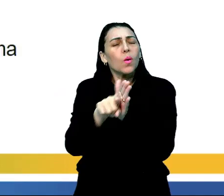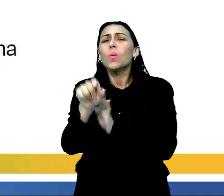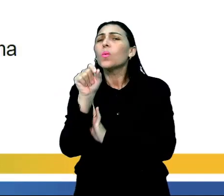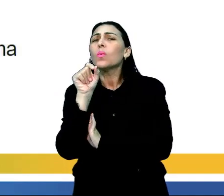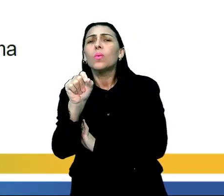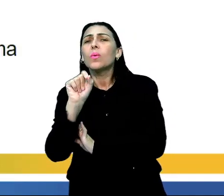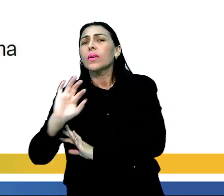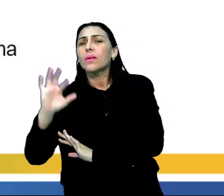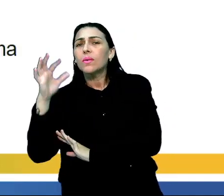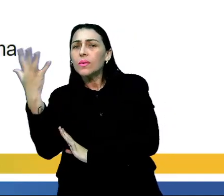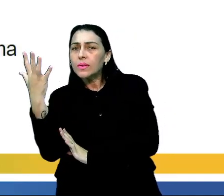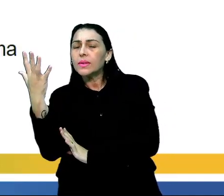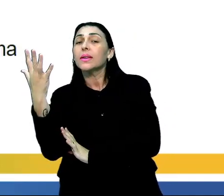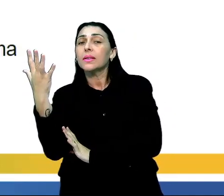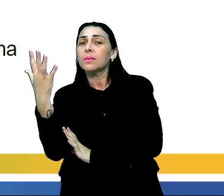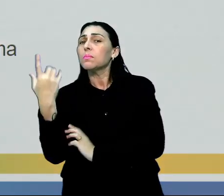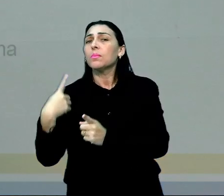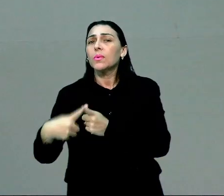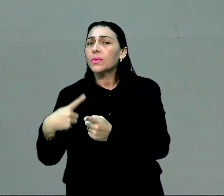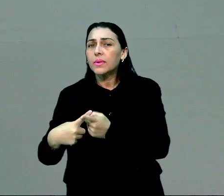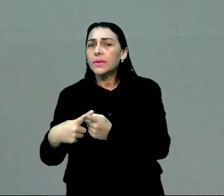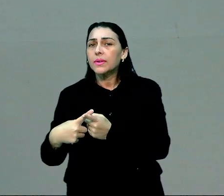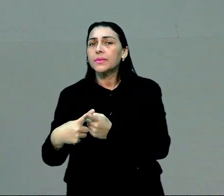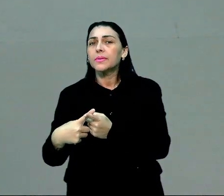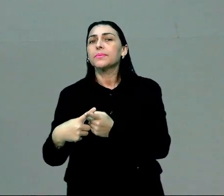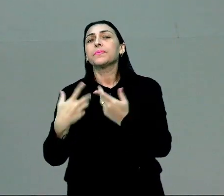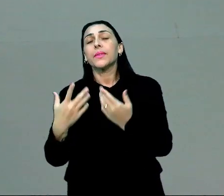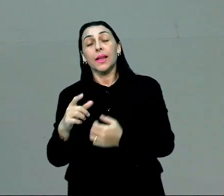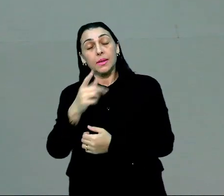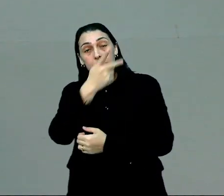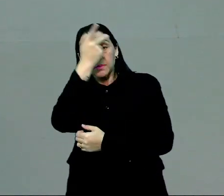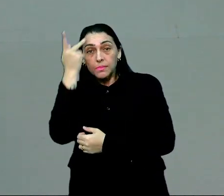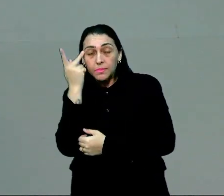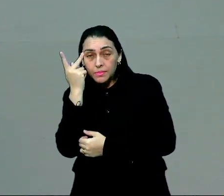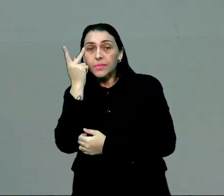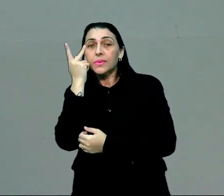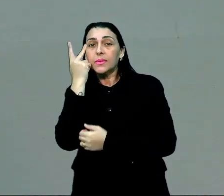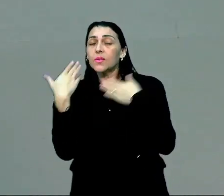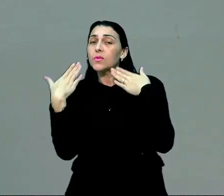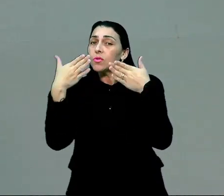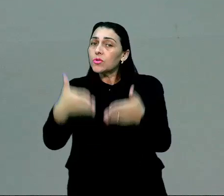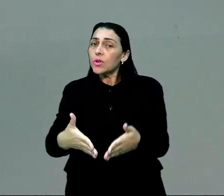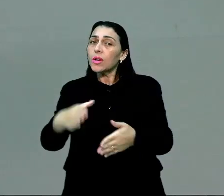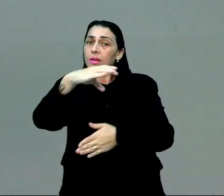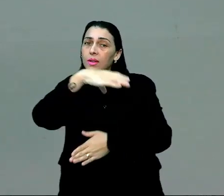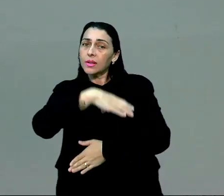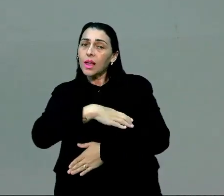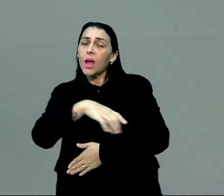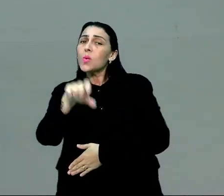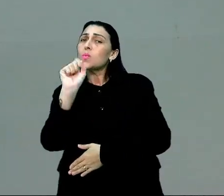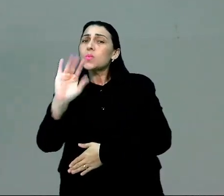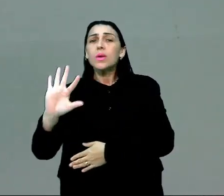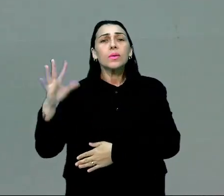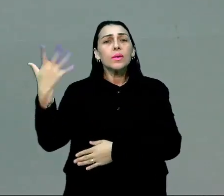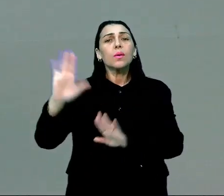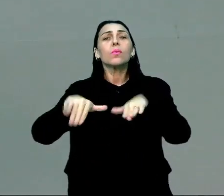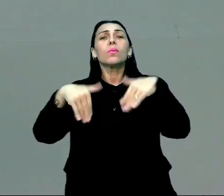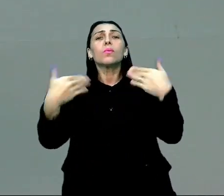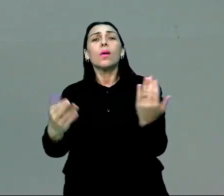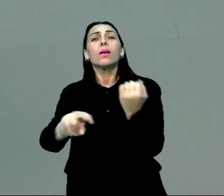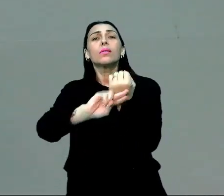que acontece em razão disso? Então, assim, quando as pessoas elas chegam na cidade, o que acontece? Quais